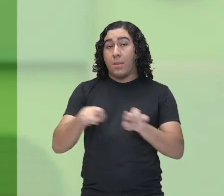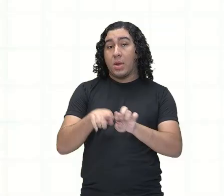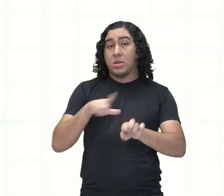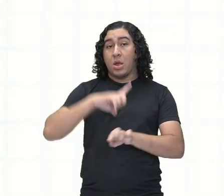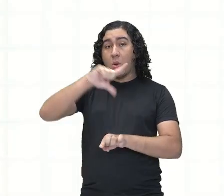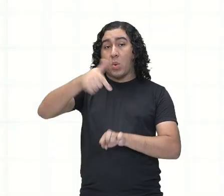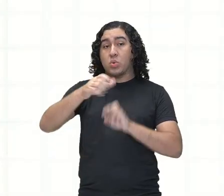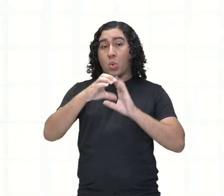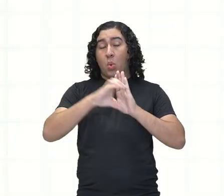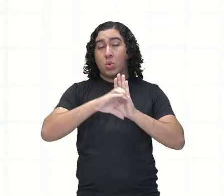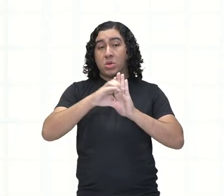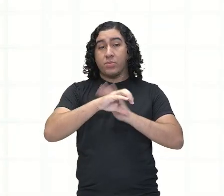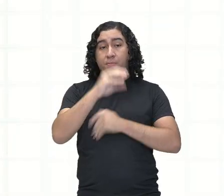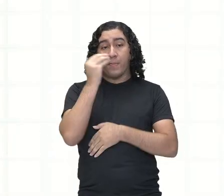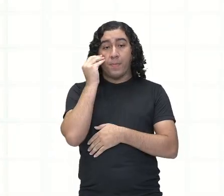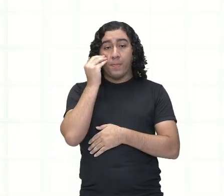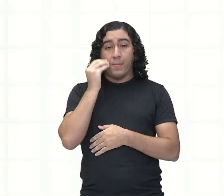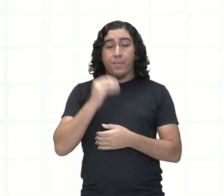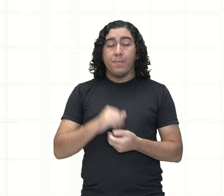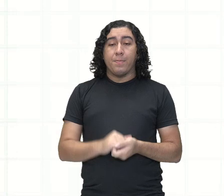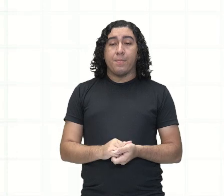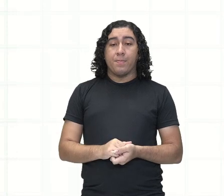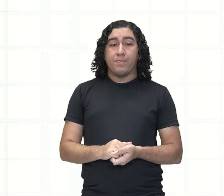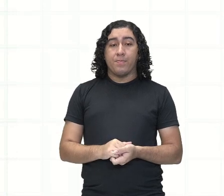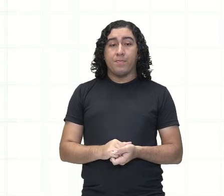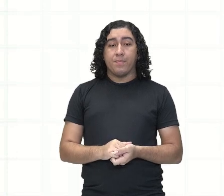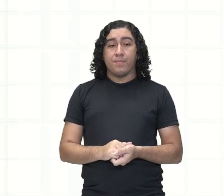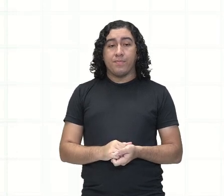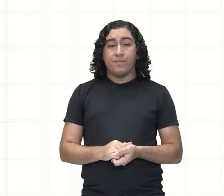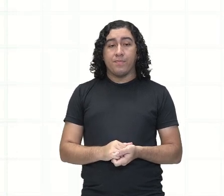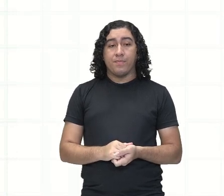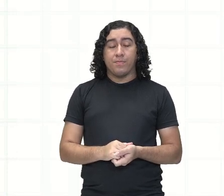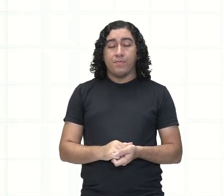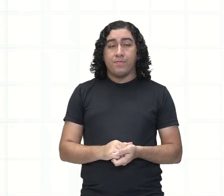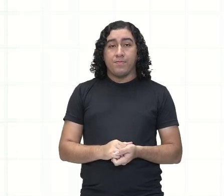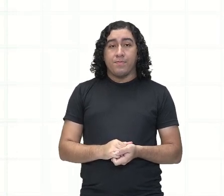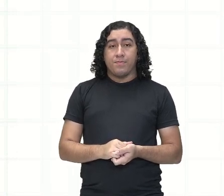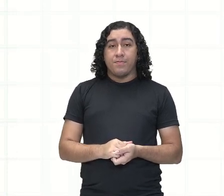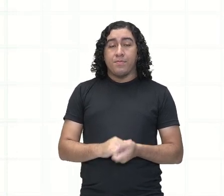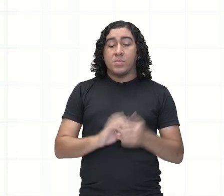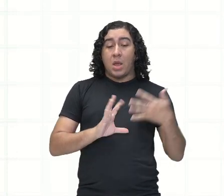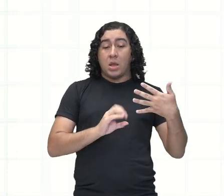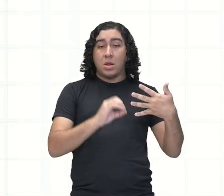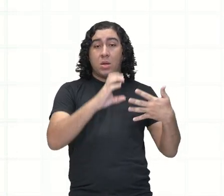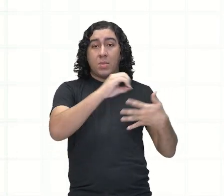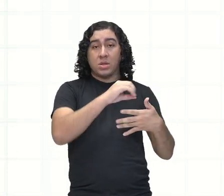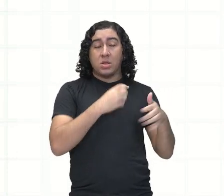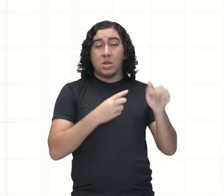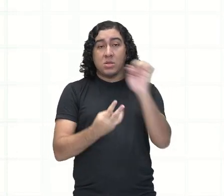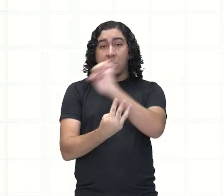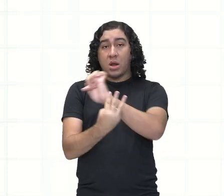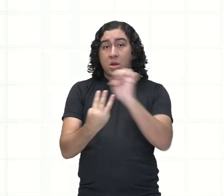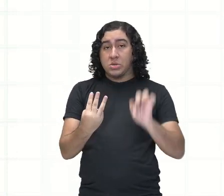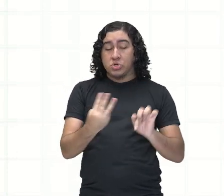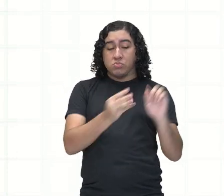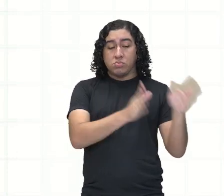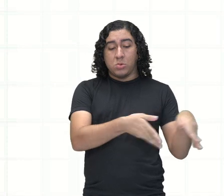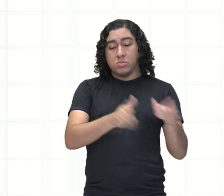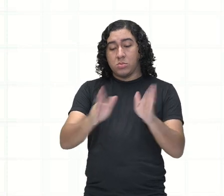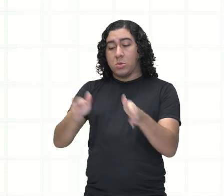níveis tróficos. Vejam aí que as cadeias alimentares são compostas por 3 níveis